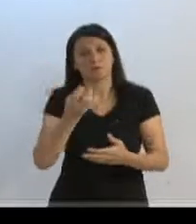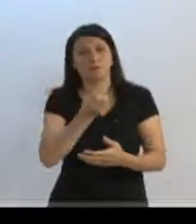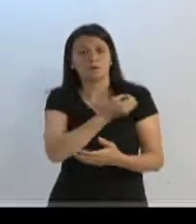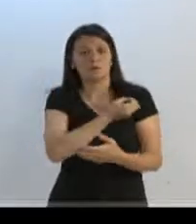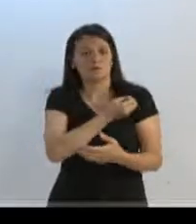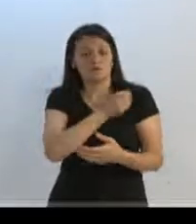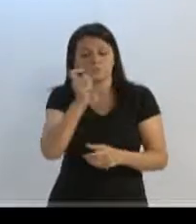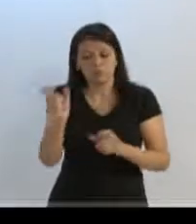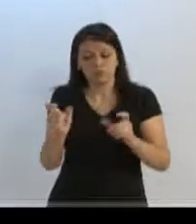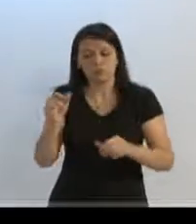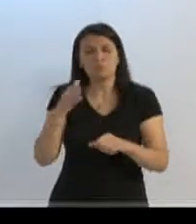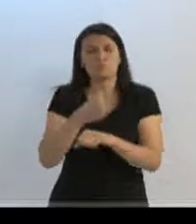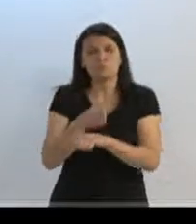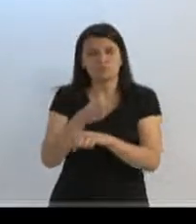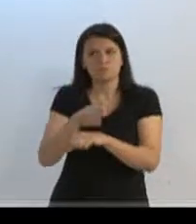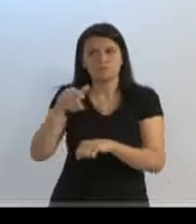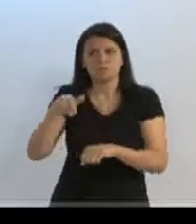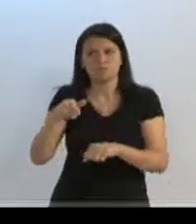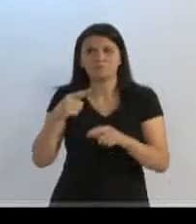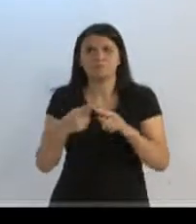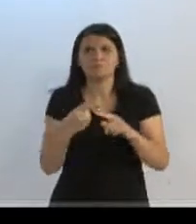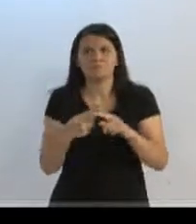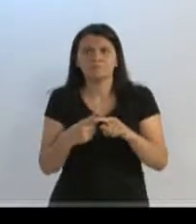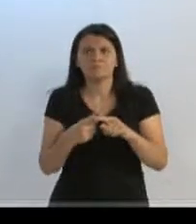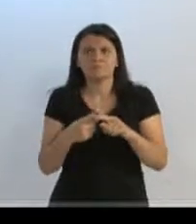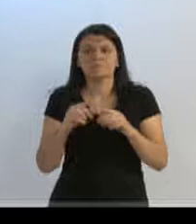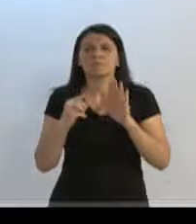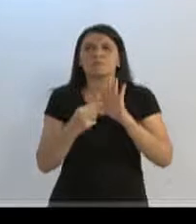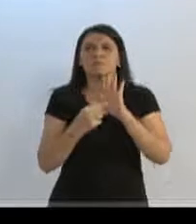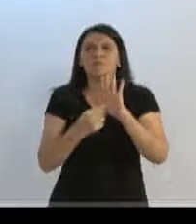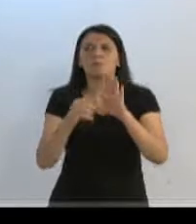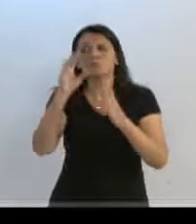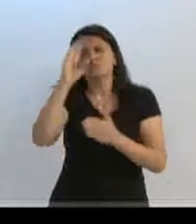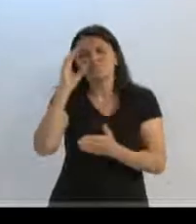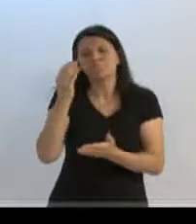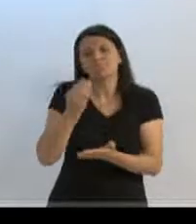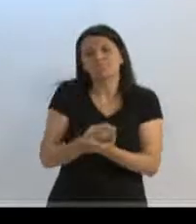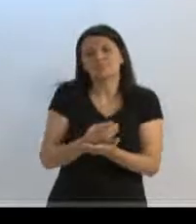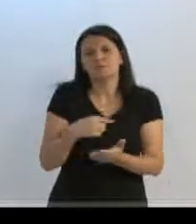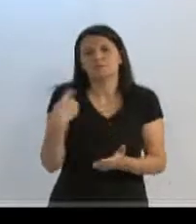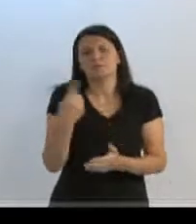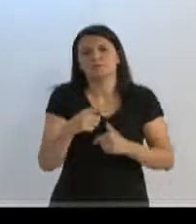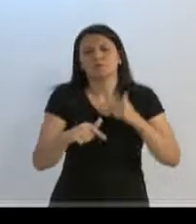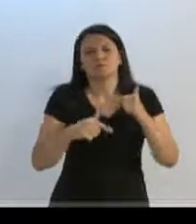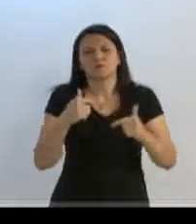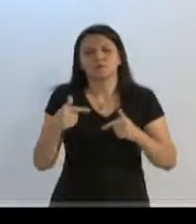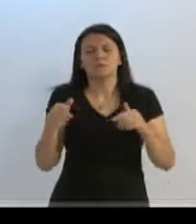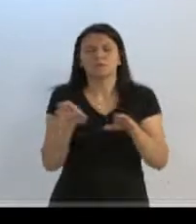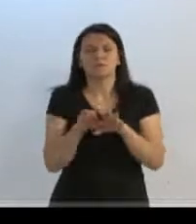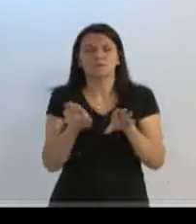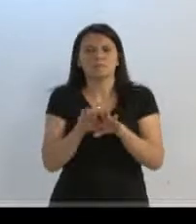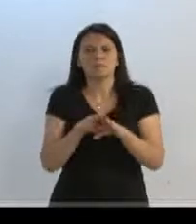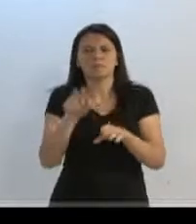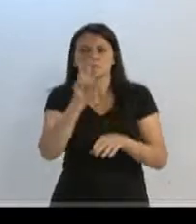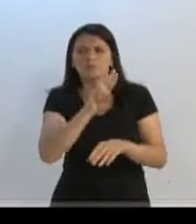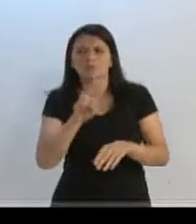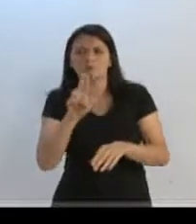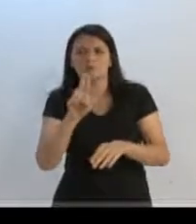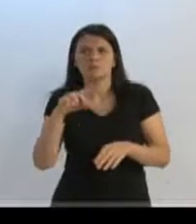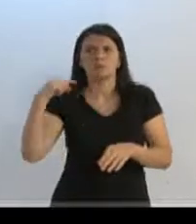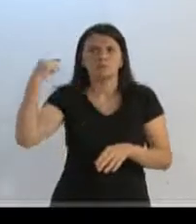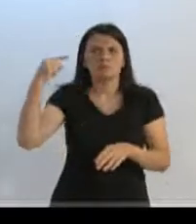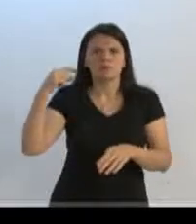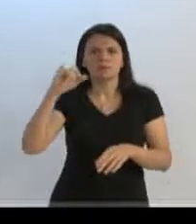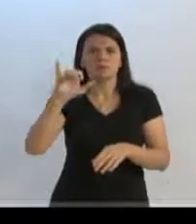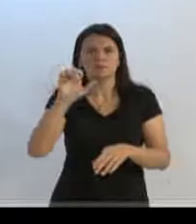que ali esteve porque demonstram a confiança no nosso trabalho e também no nome do deputado ismael dos santos